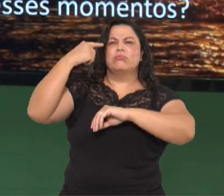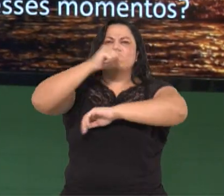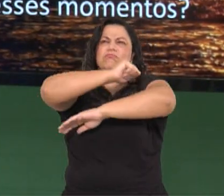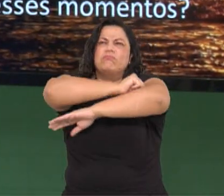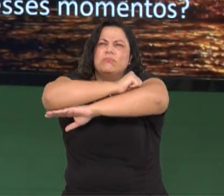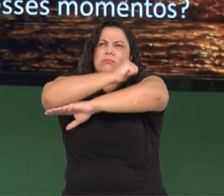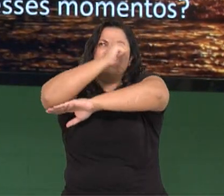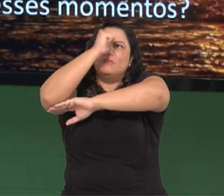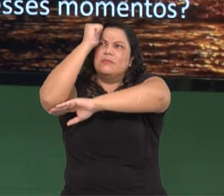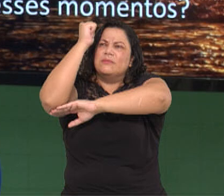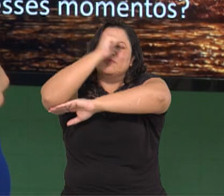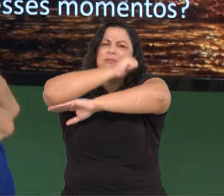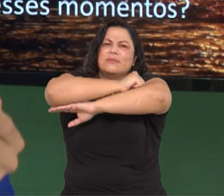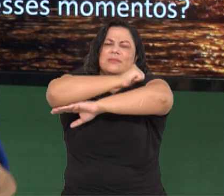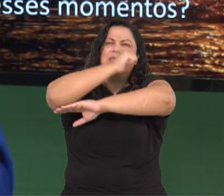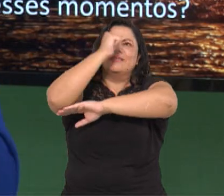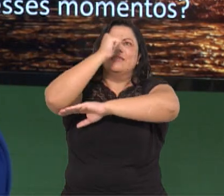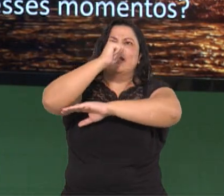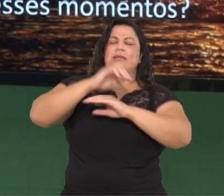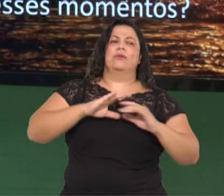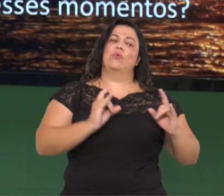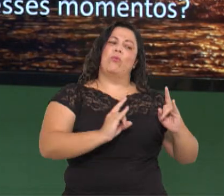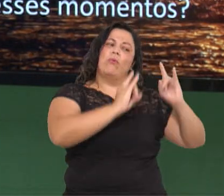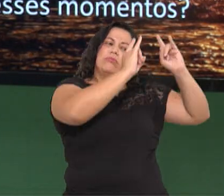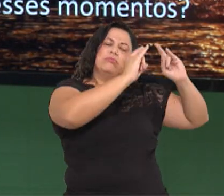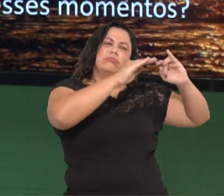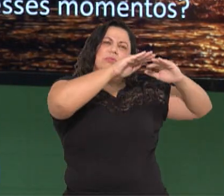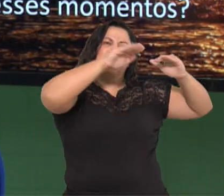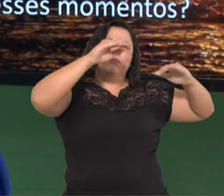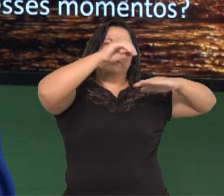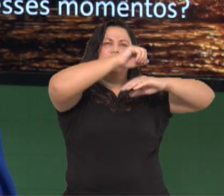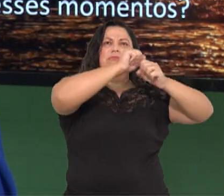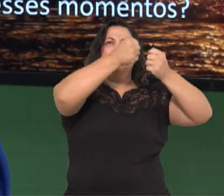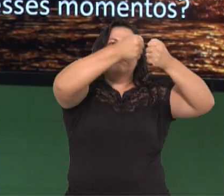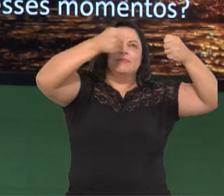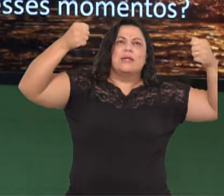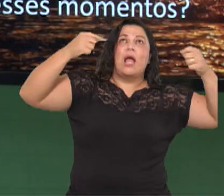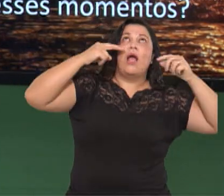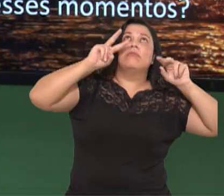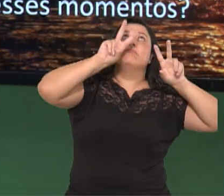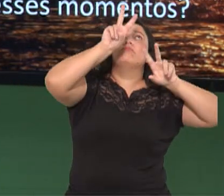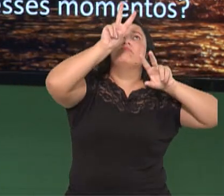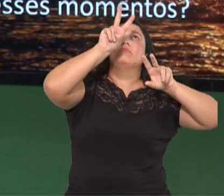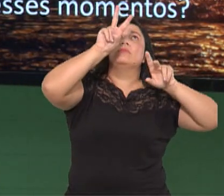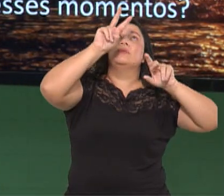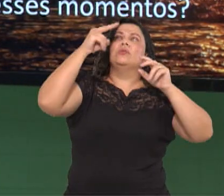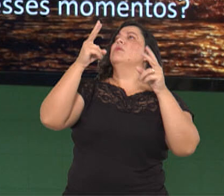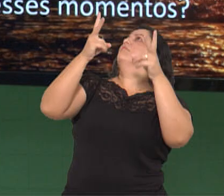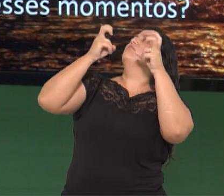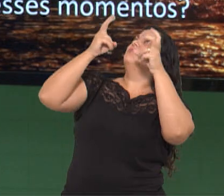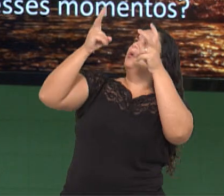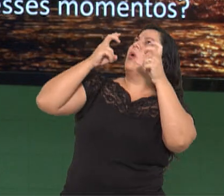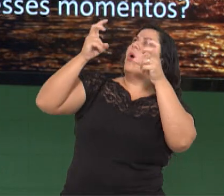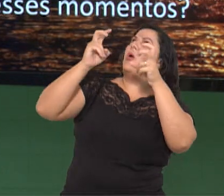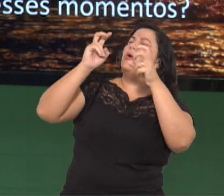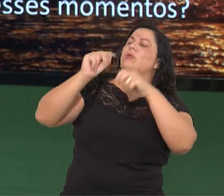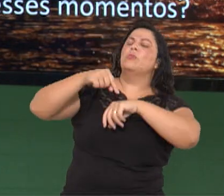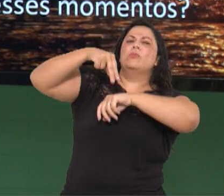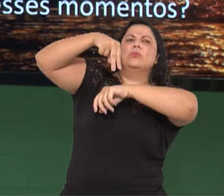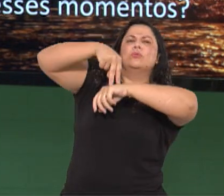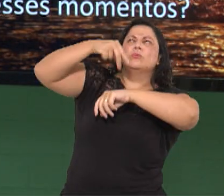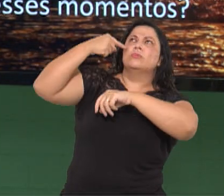janela, se é na sacada do seu apartamento, se é na porta da sua casa. Observe do mesmo ponto que você